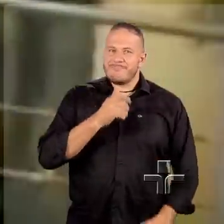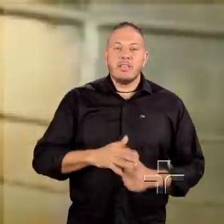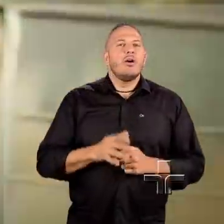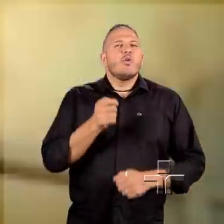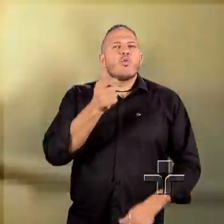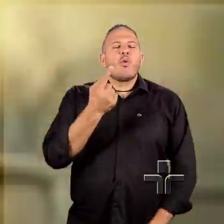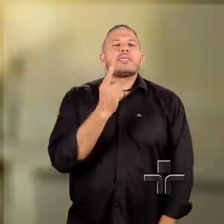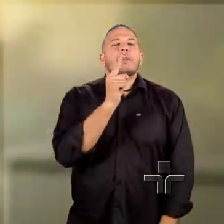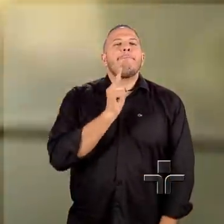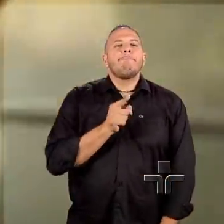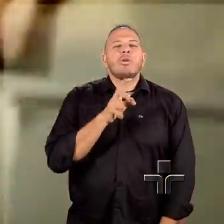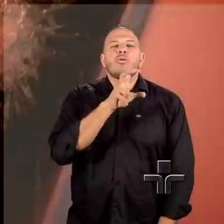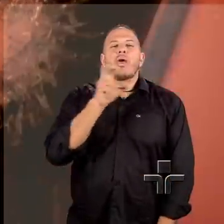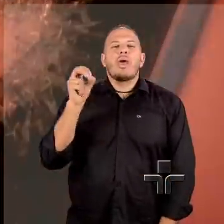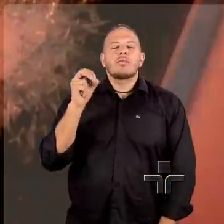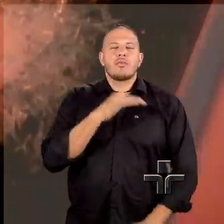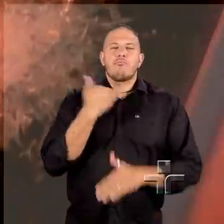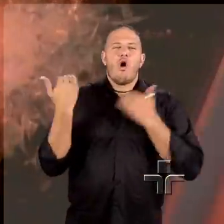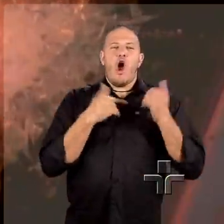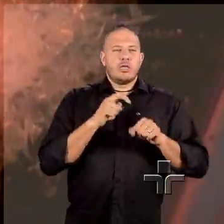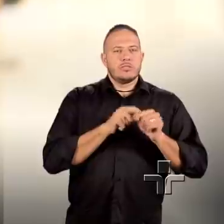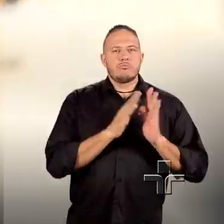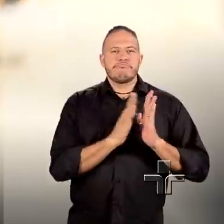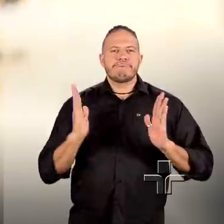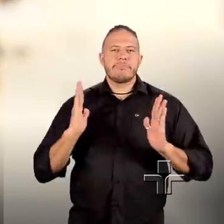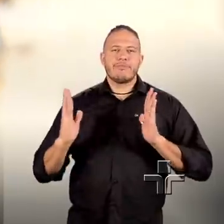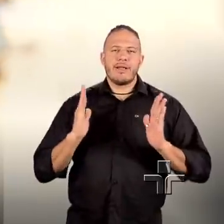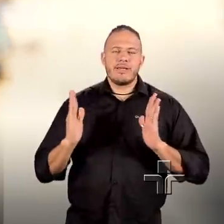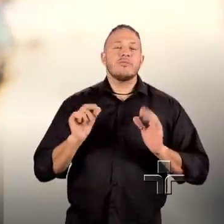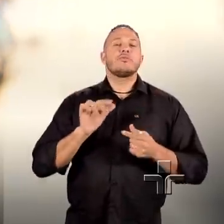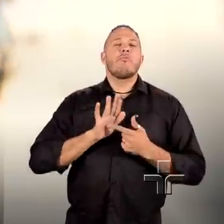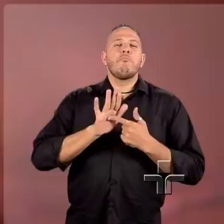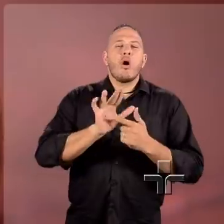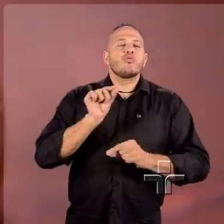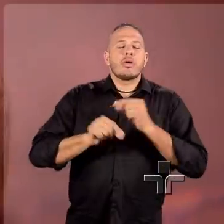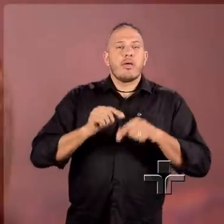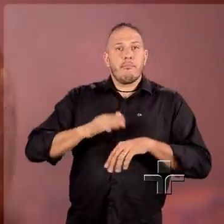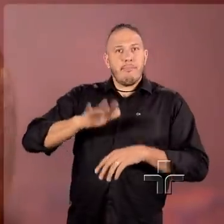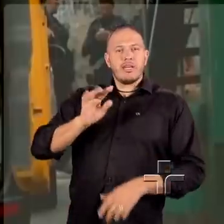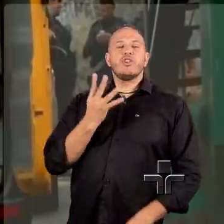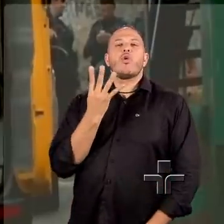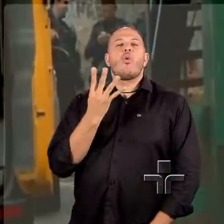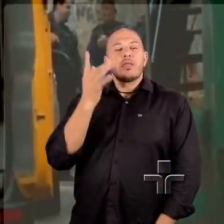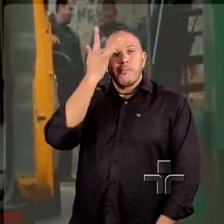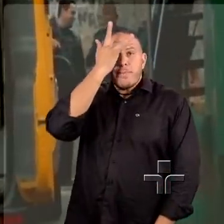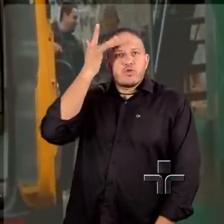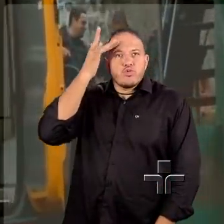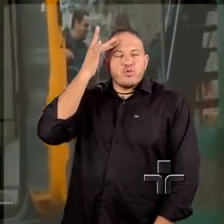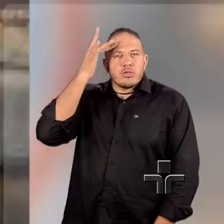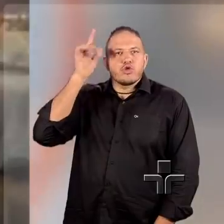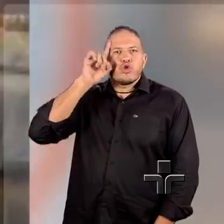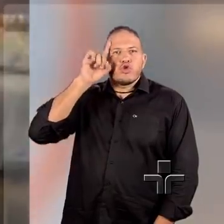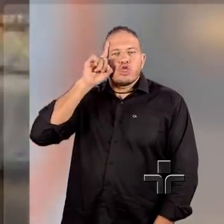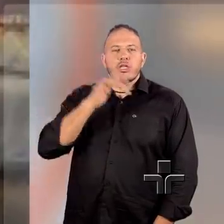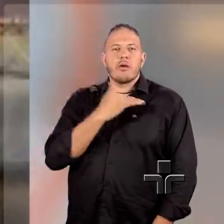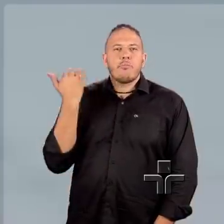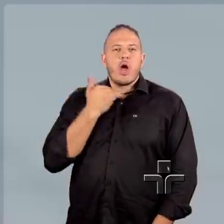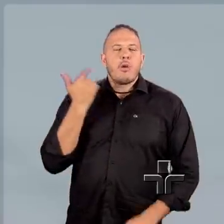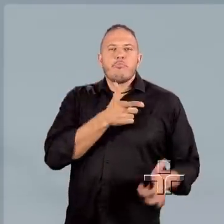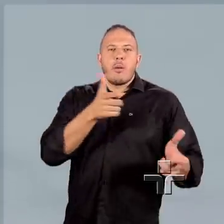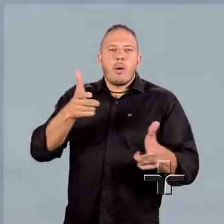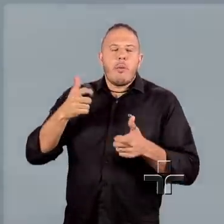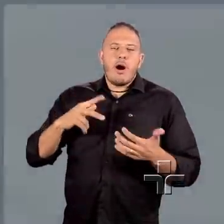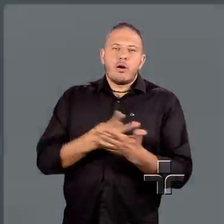quase 1.500 mortes no período, o que significa mais de 4 pessoas mortas por dia.